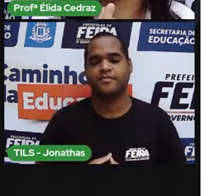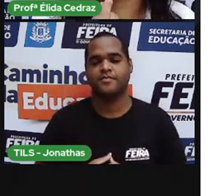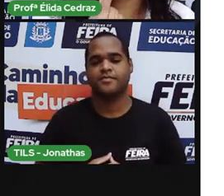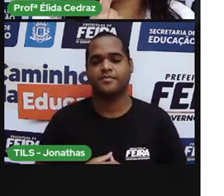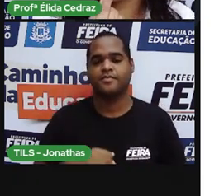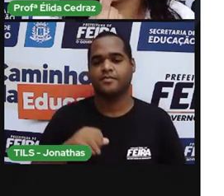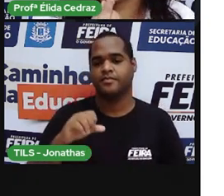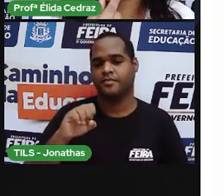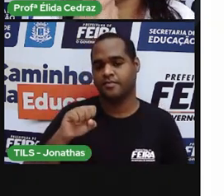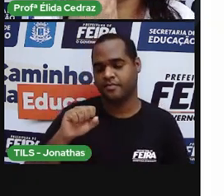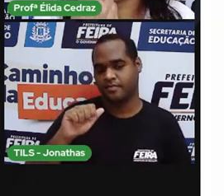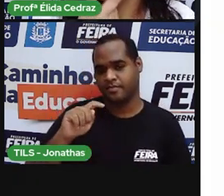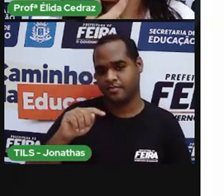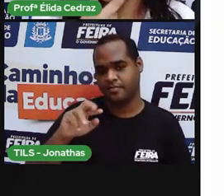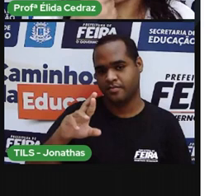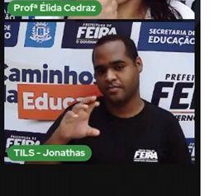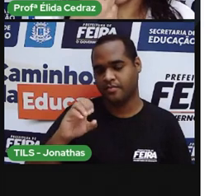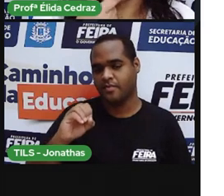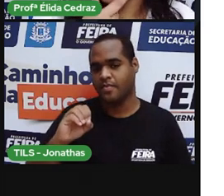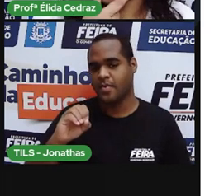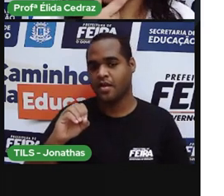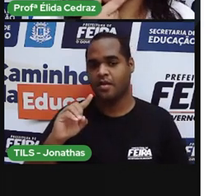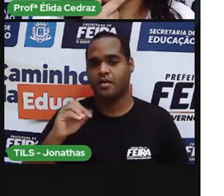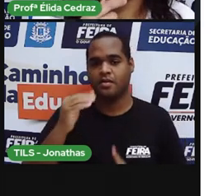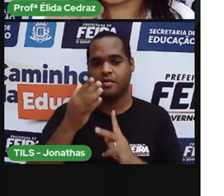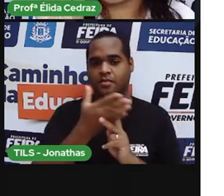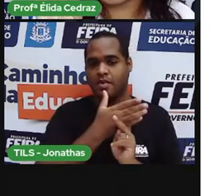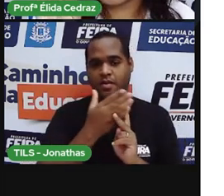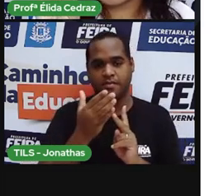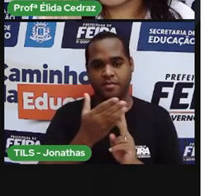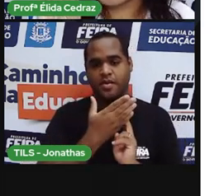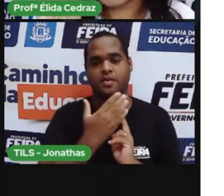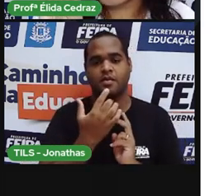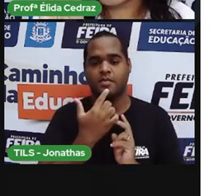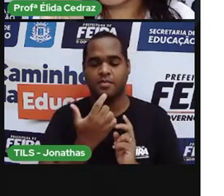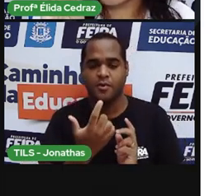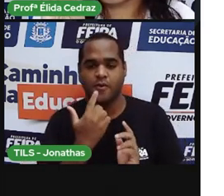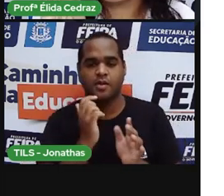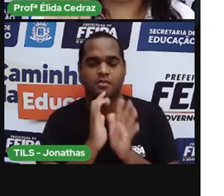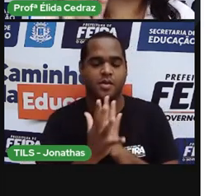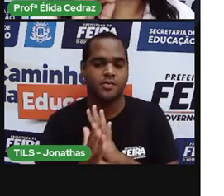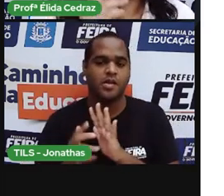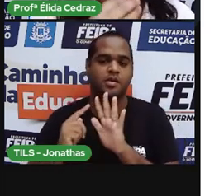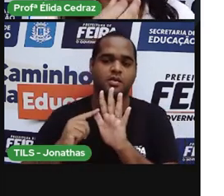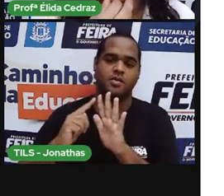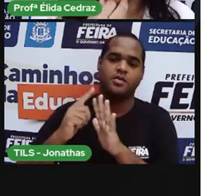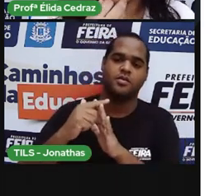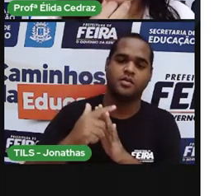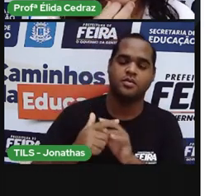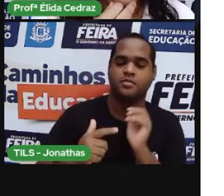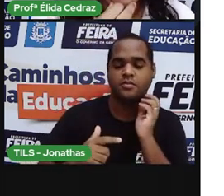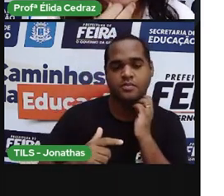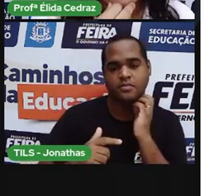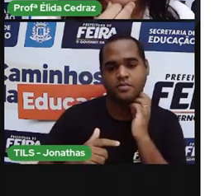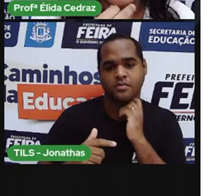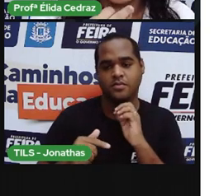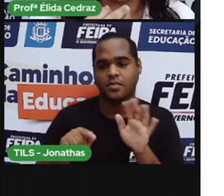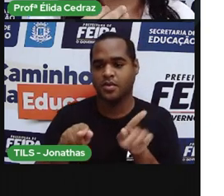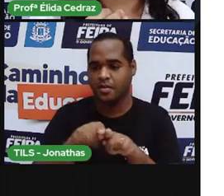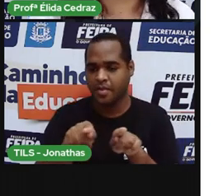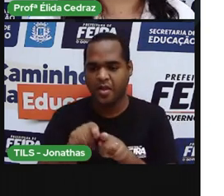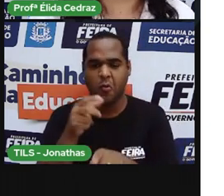Separar utilizando a nossa boca e os nossos dedos. Não vai falar